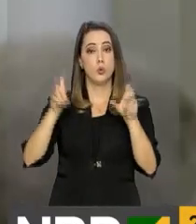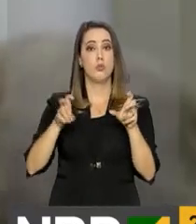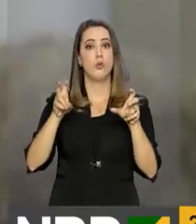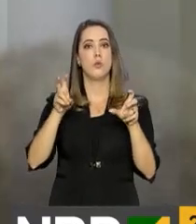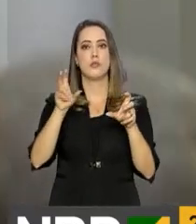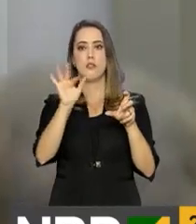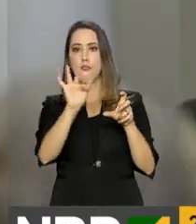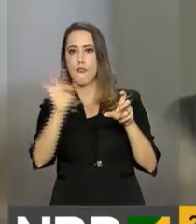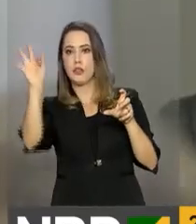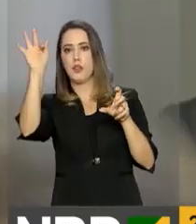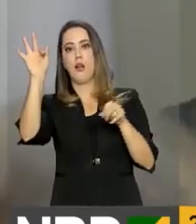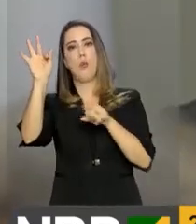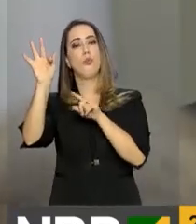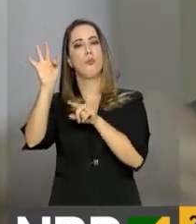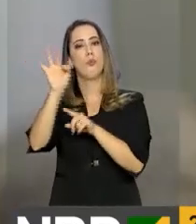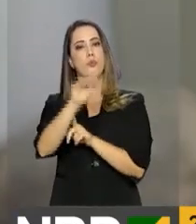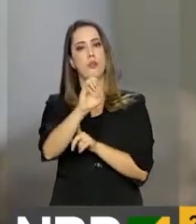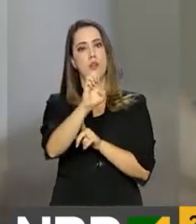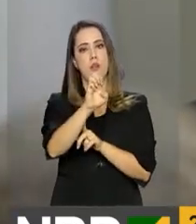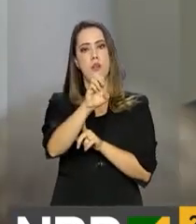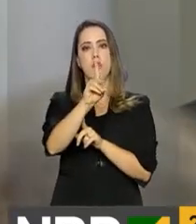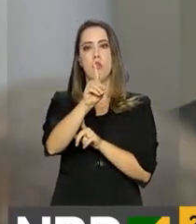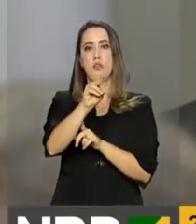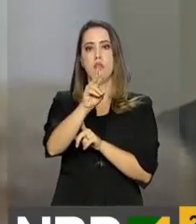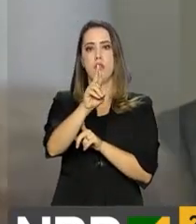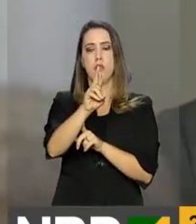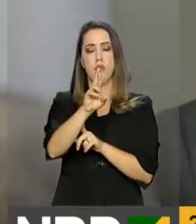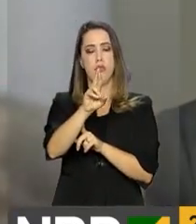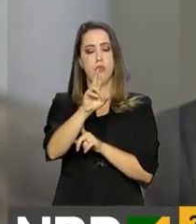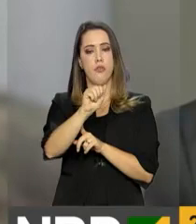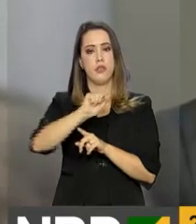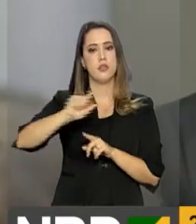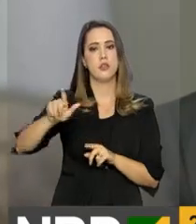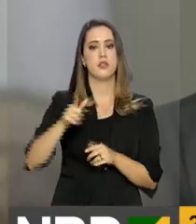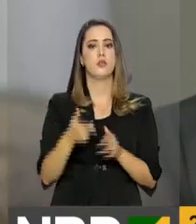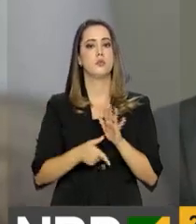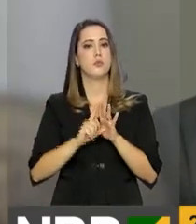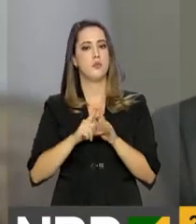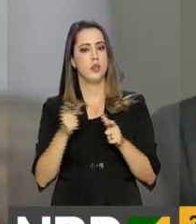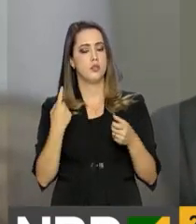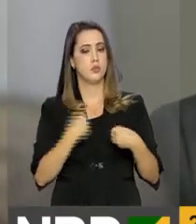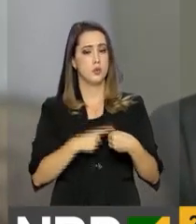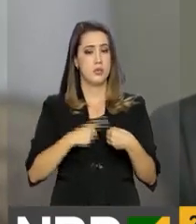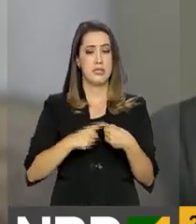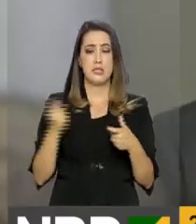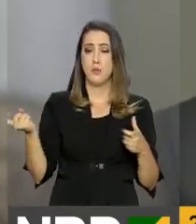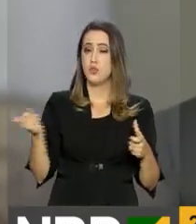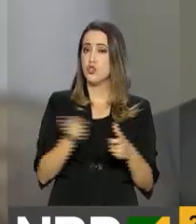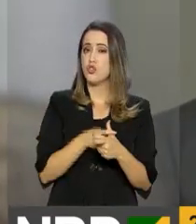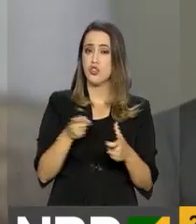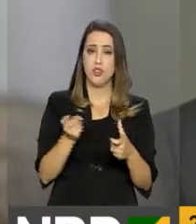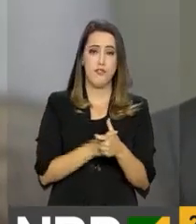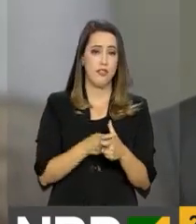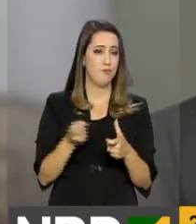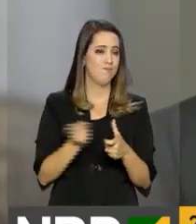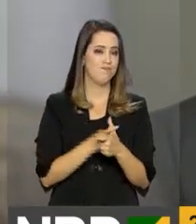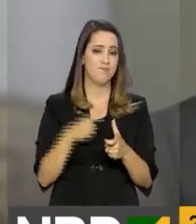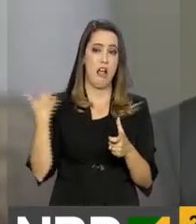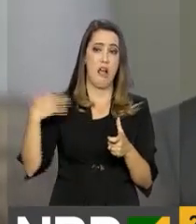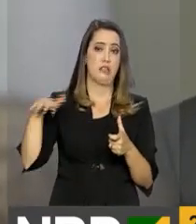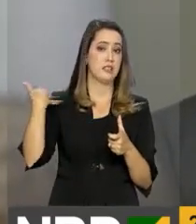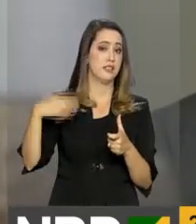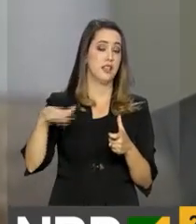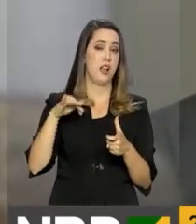nosso país. Mais ainda, os municípios estavam devendo, e muito devedores, da Previdência Social.